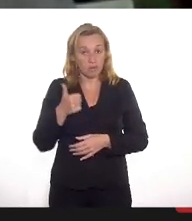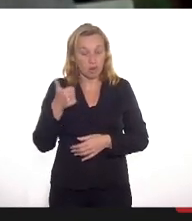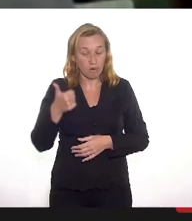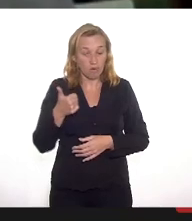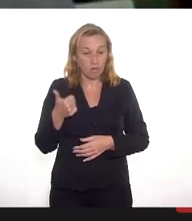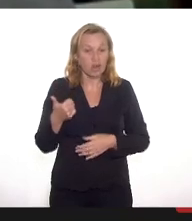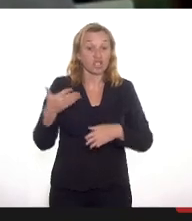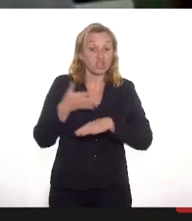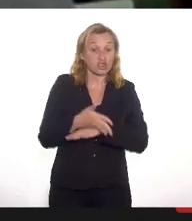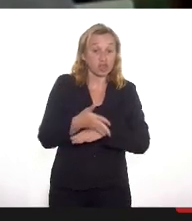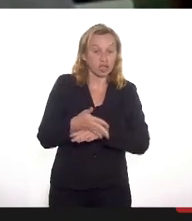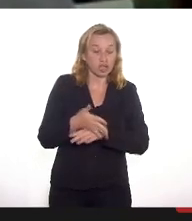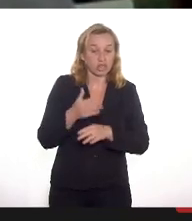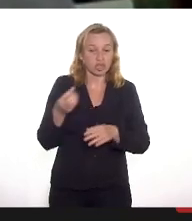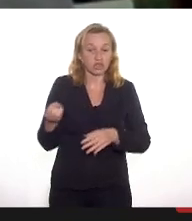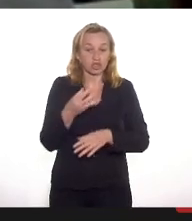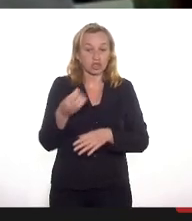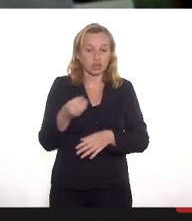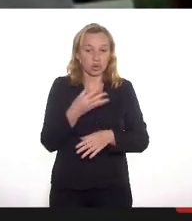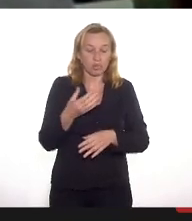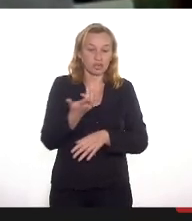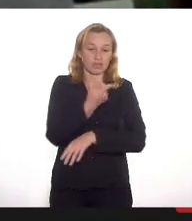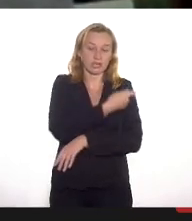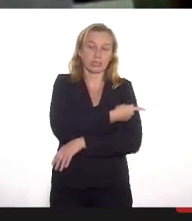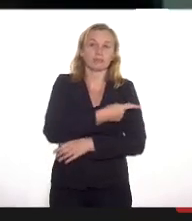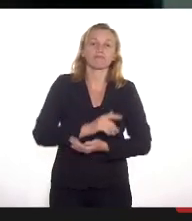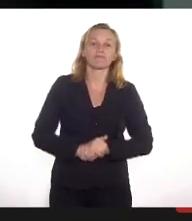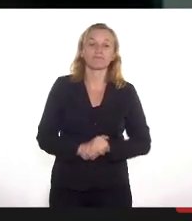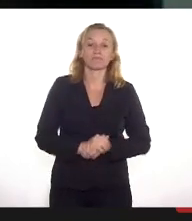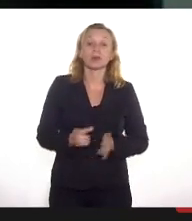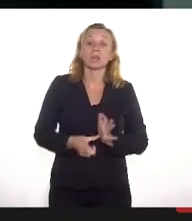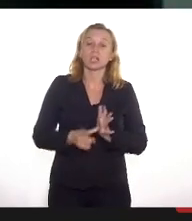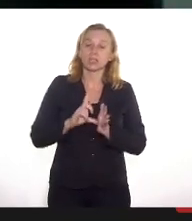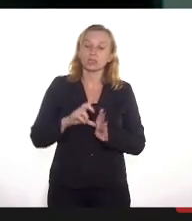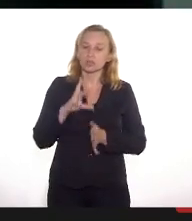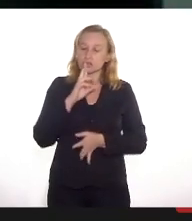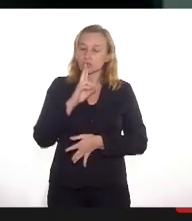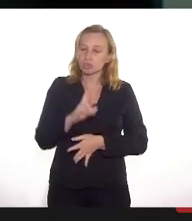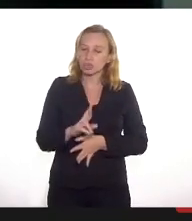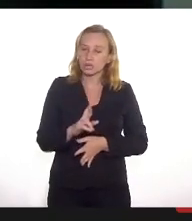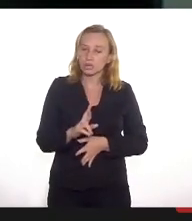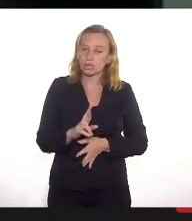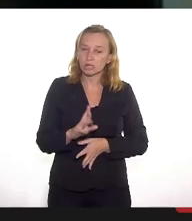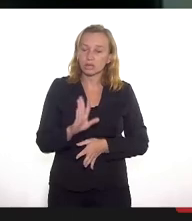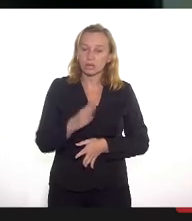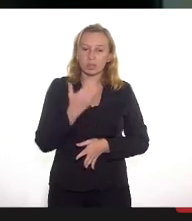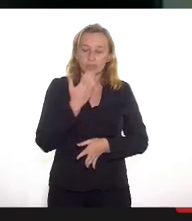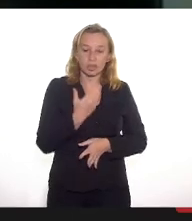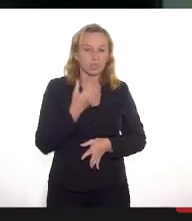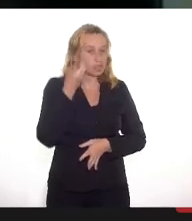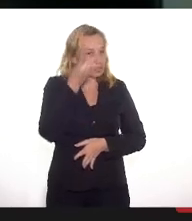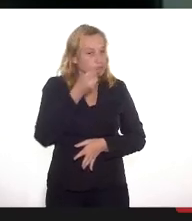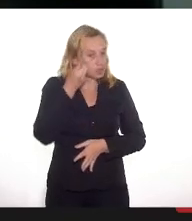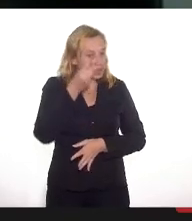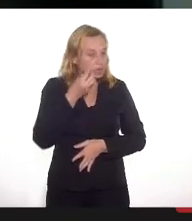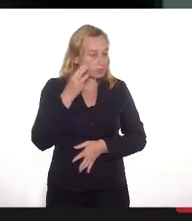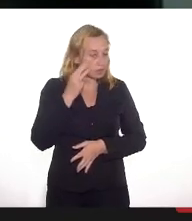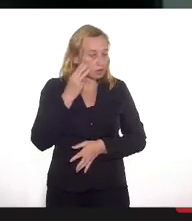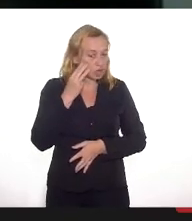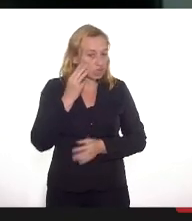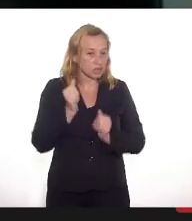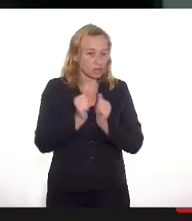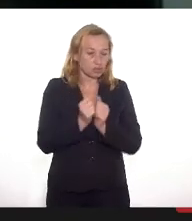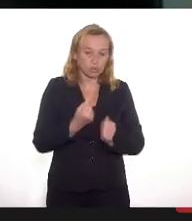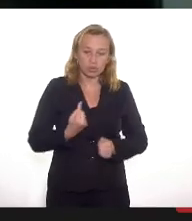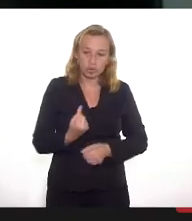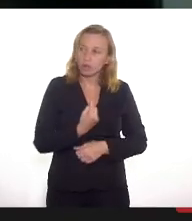a chegada dessas novas cepas e antes de eu responder deixa eu passar o deputado waldeck que está conosco